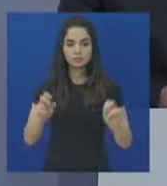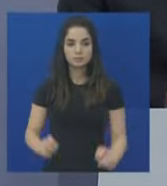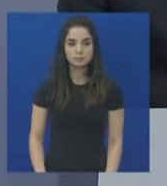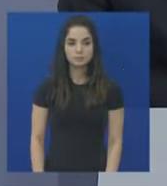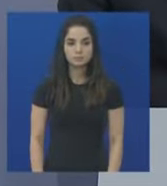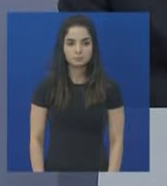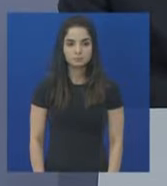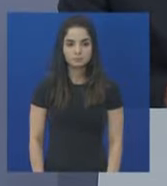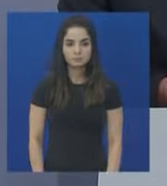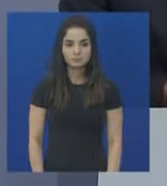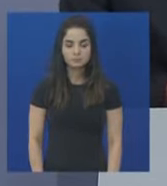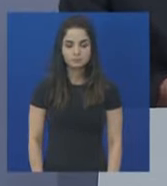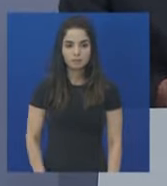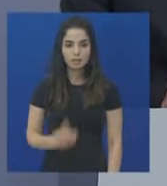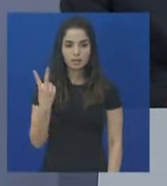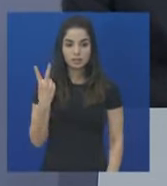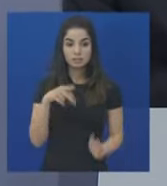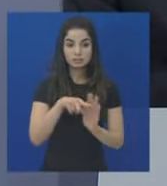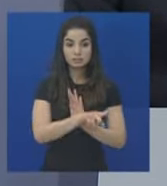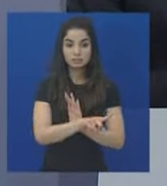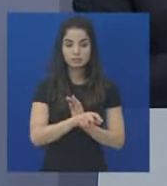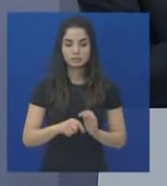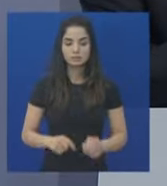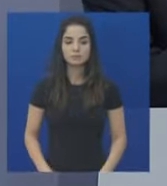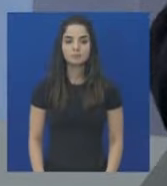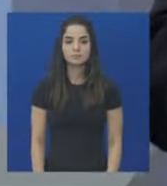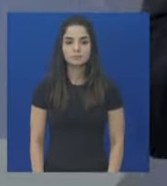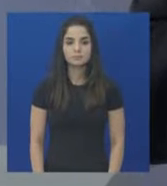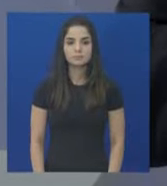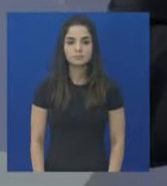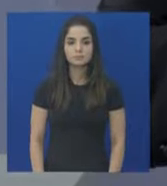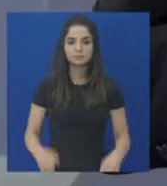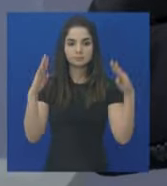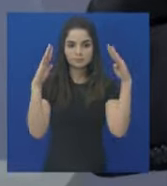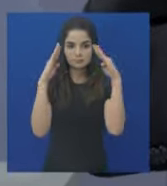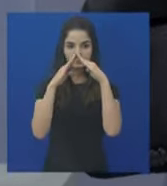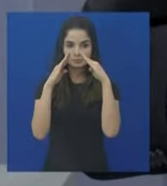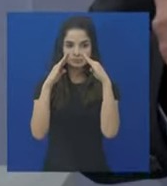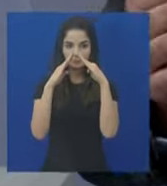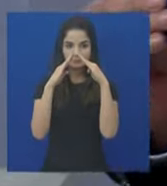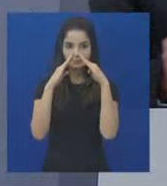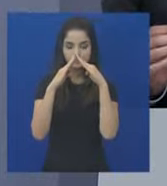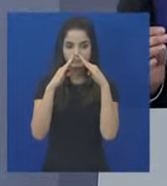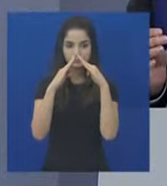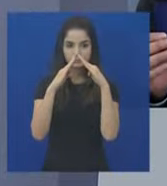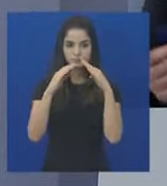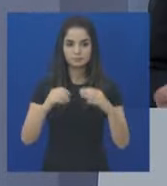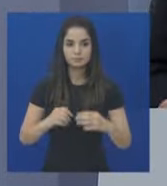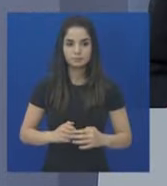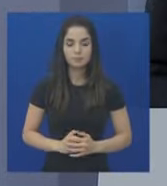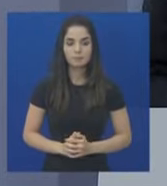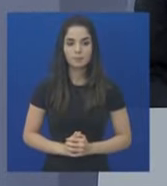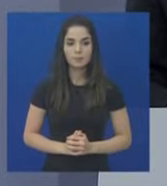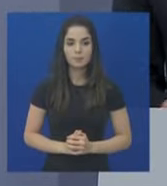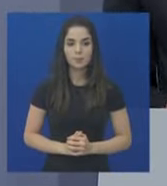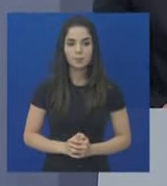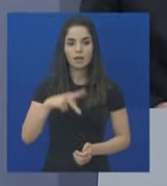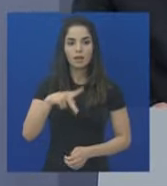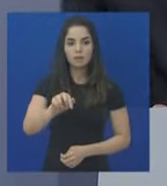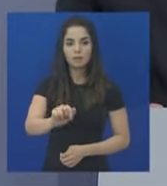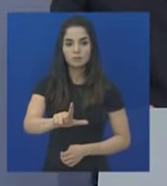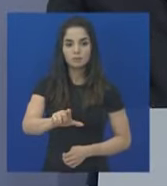segunda pergunta, que é habitação. O candidato Paulo César